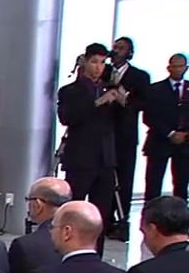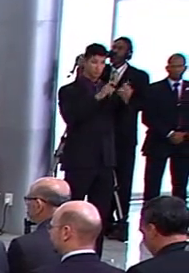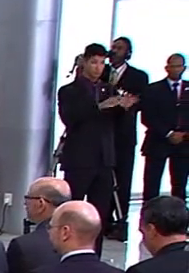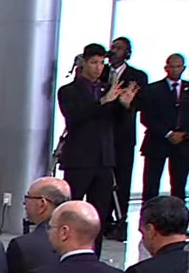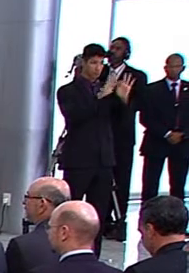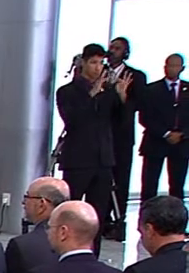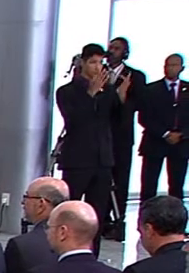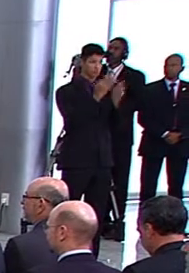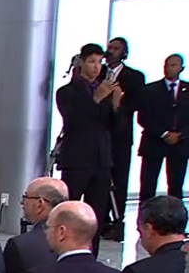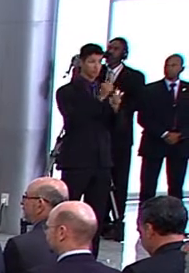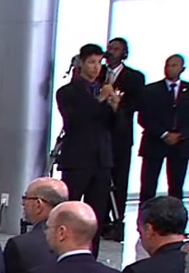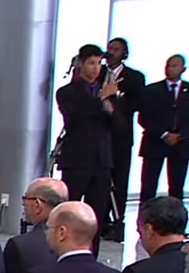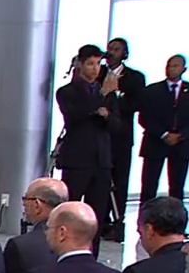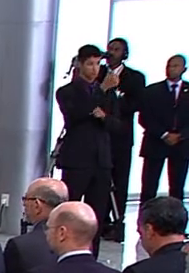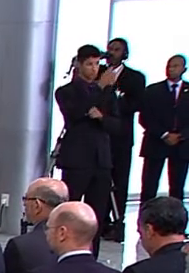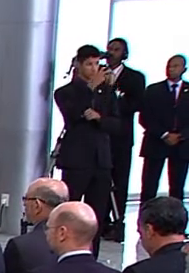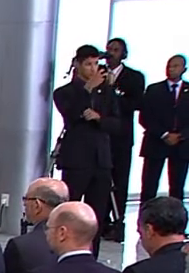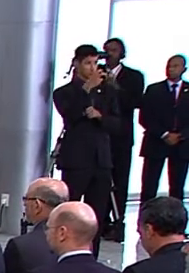Agricultura Familiar